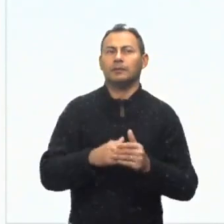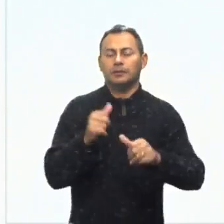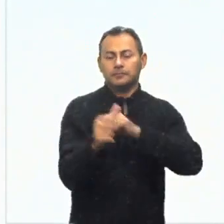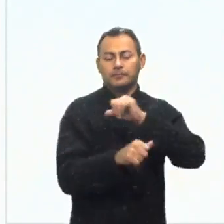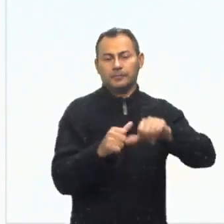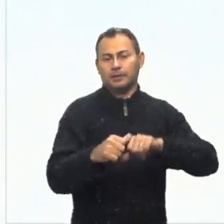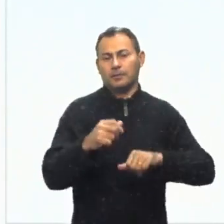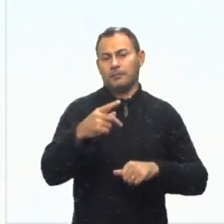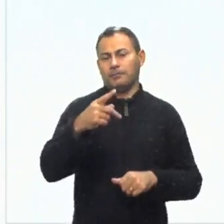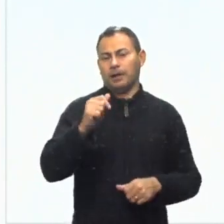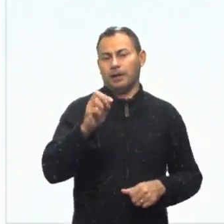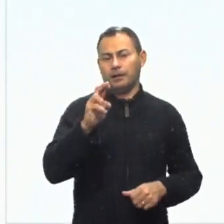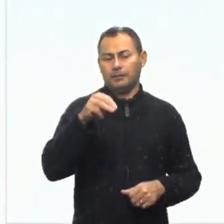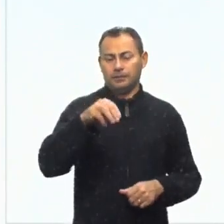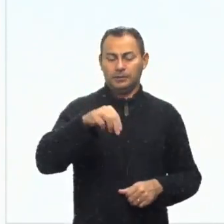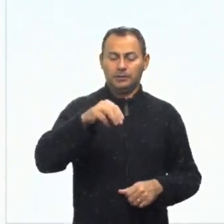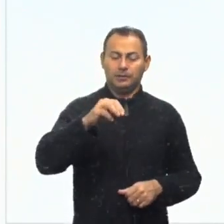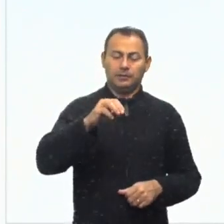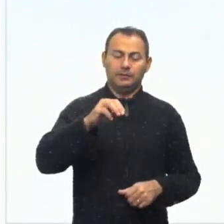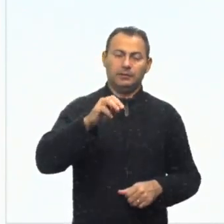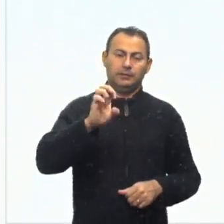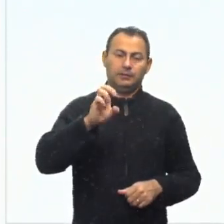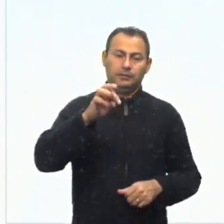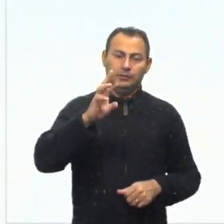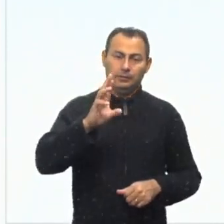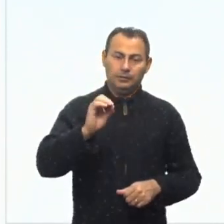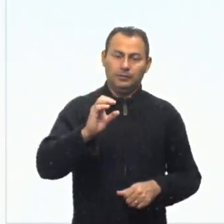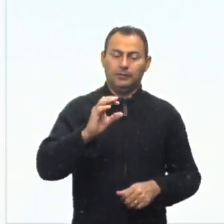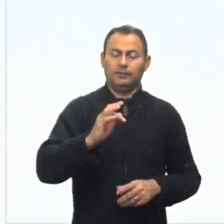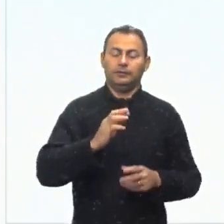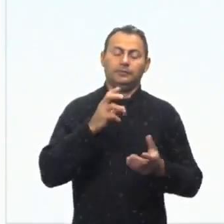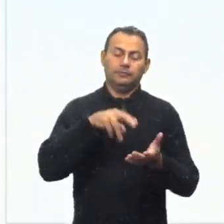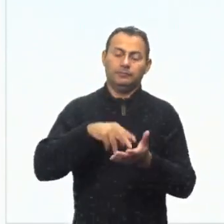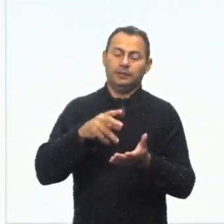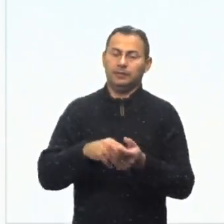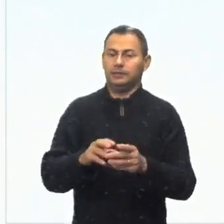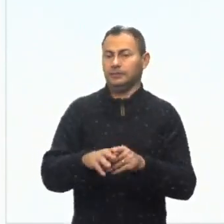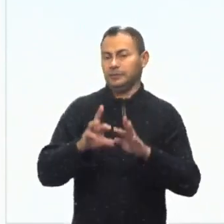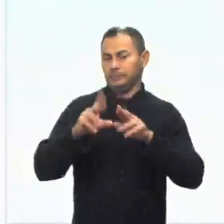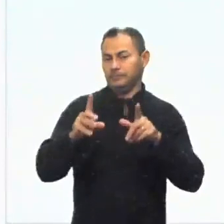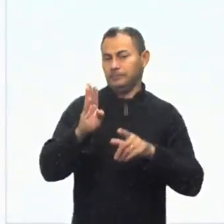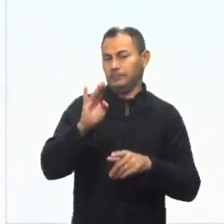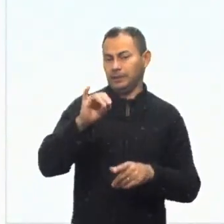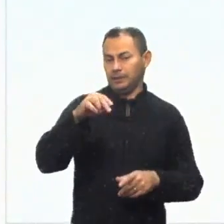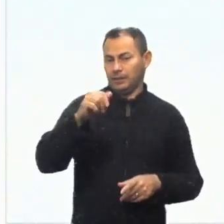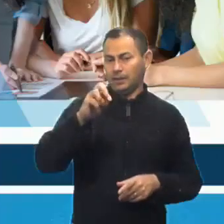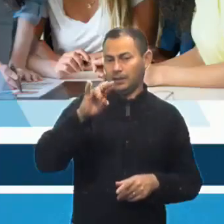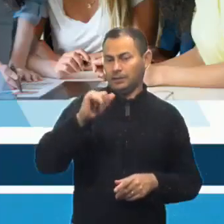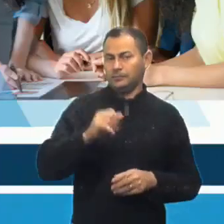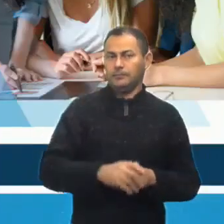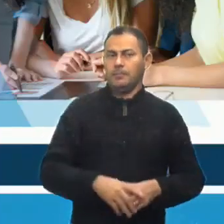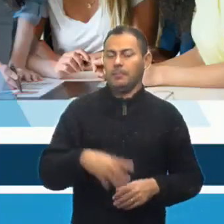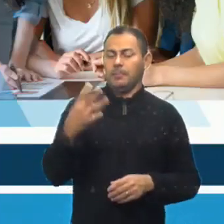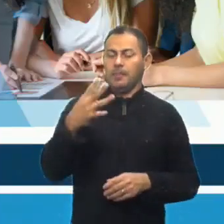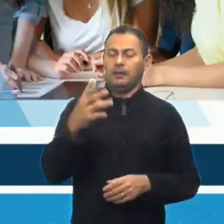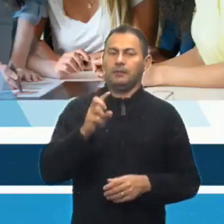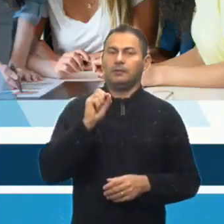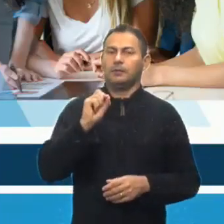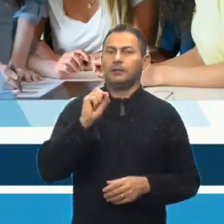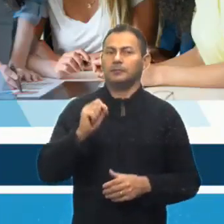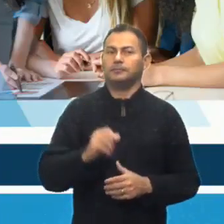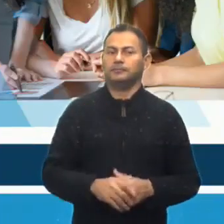modificar os parâmetros de frequência e informação binária. E o terceiro procedimento vai ser o